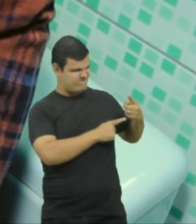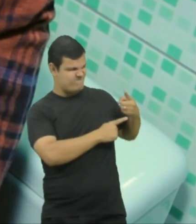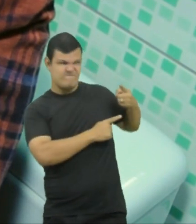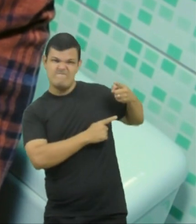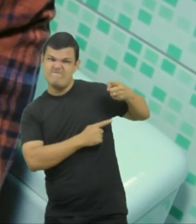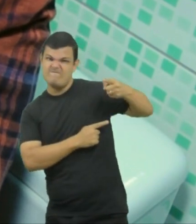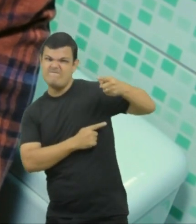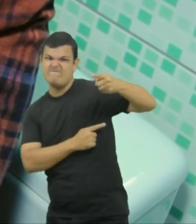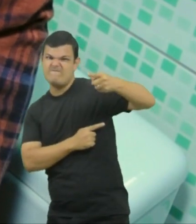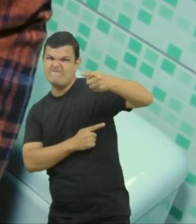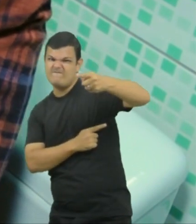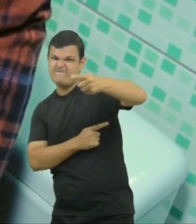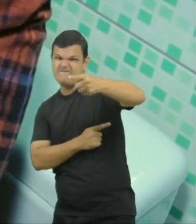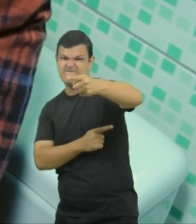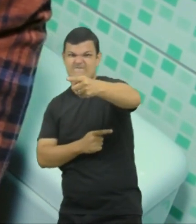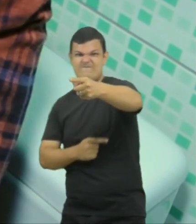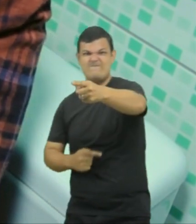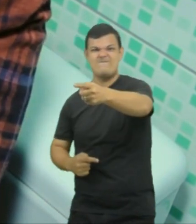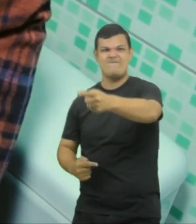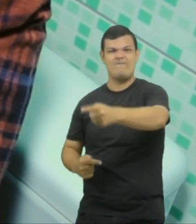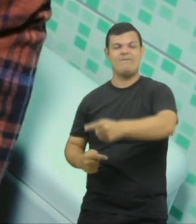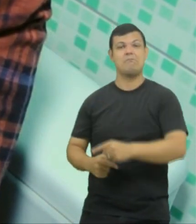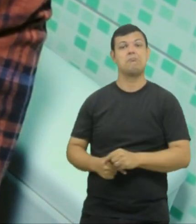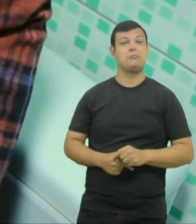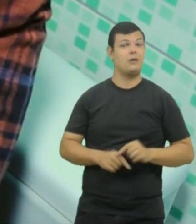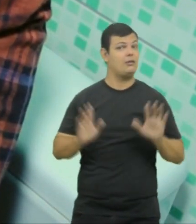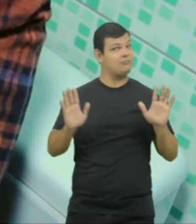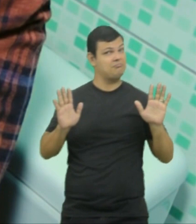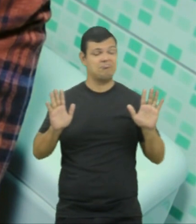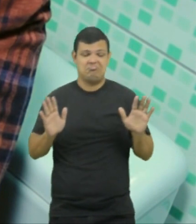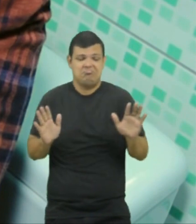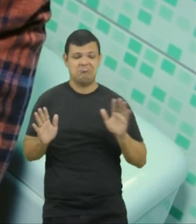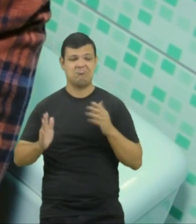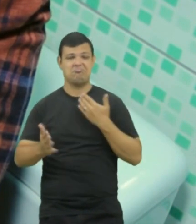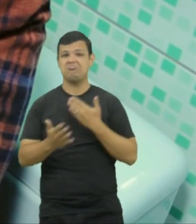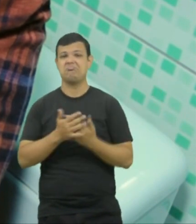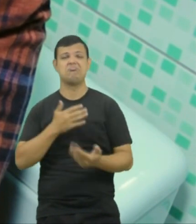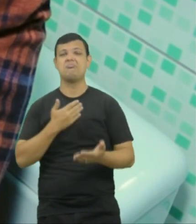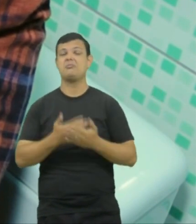que falar bem, porque não tem por que falar mal.